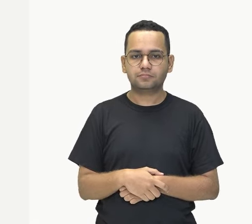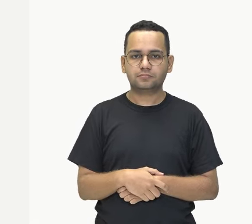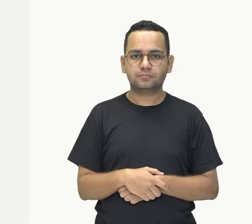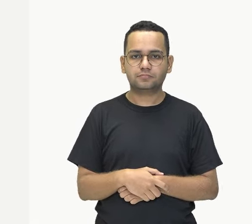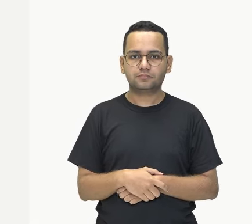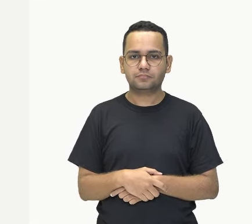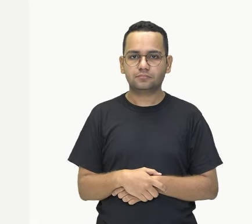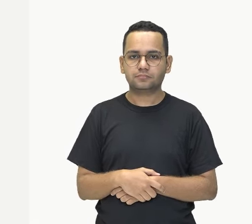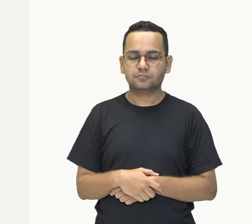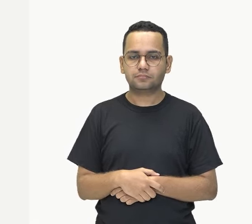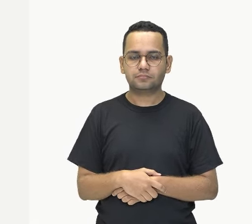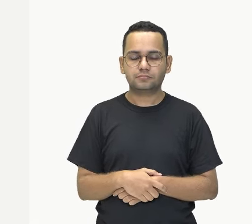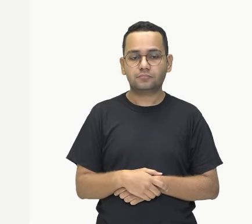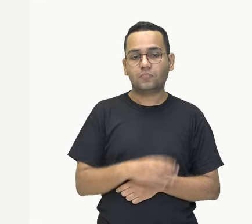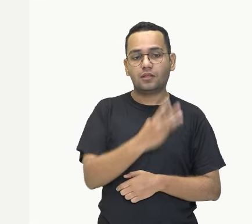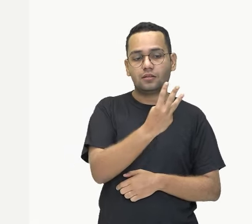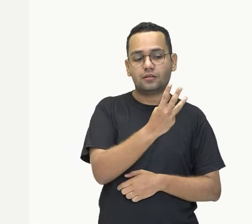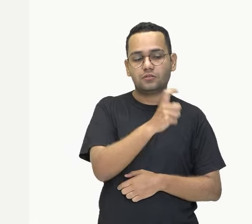3x ao quadrado